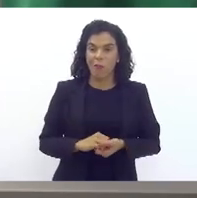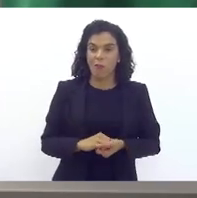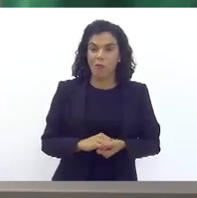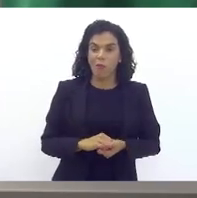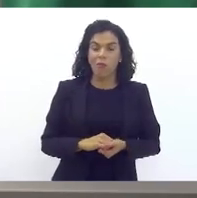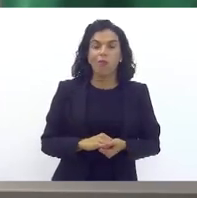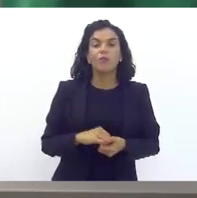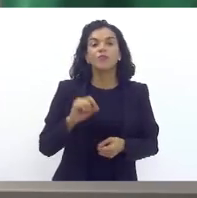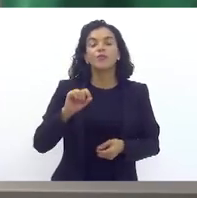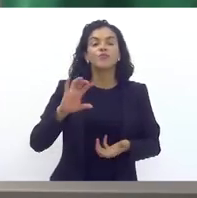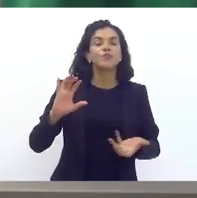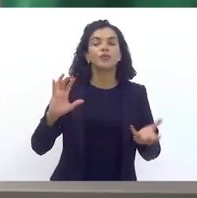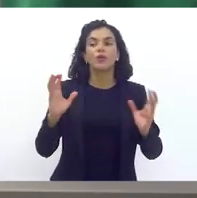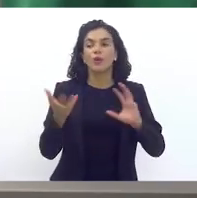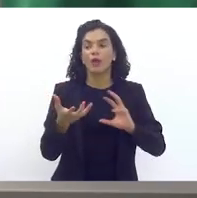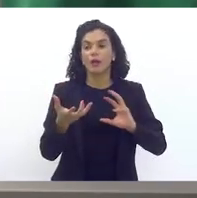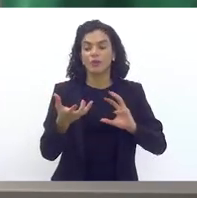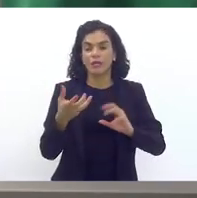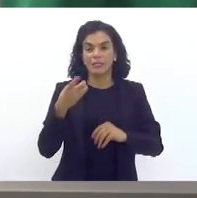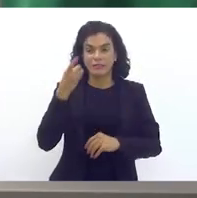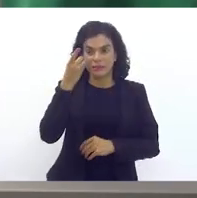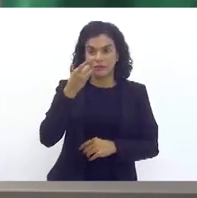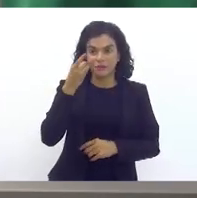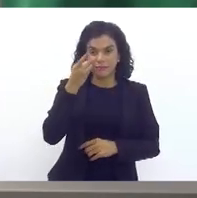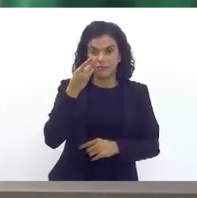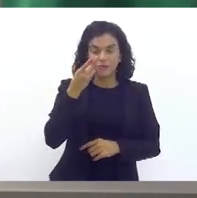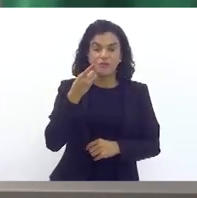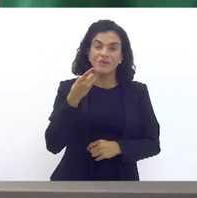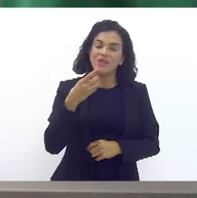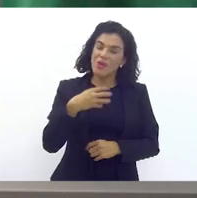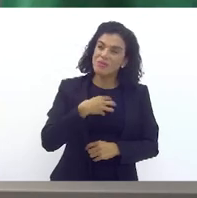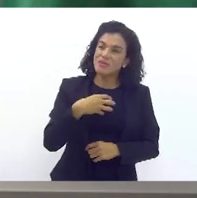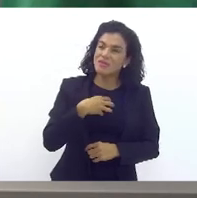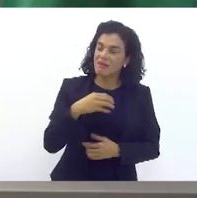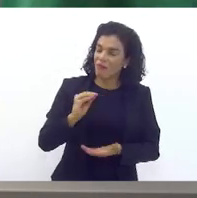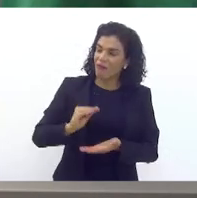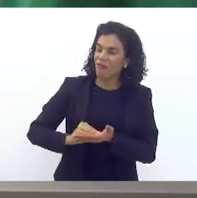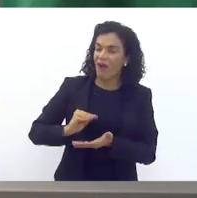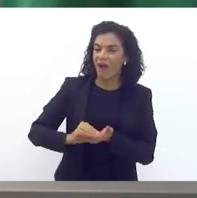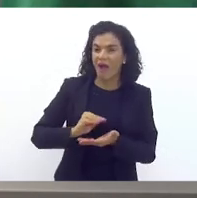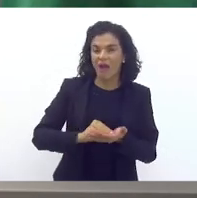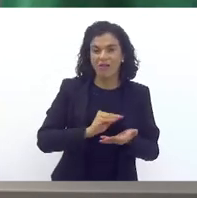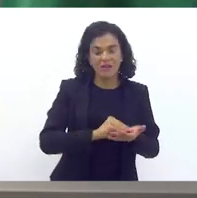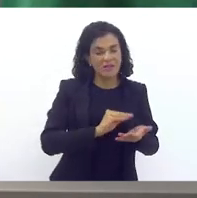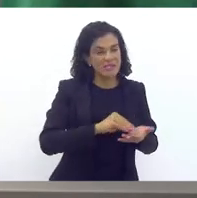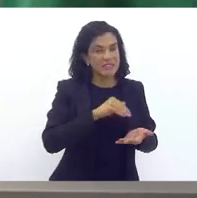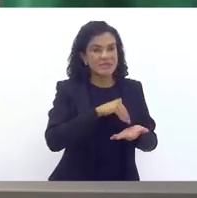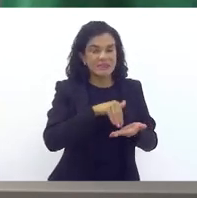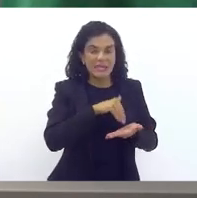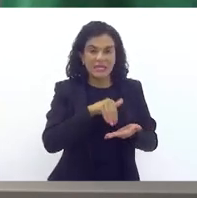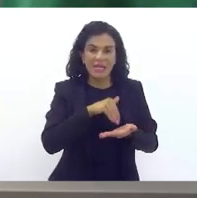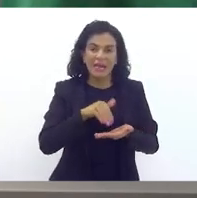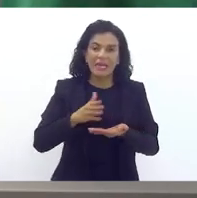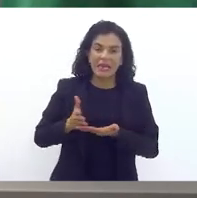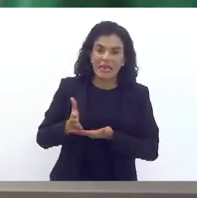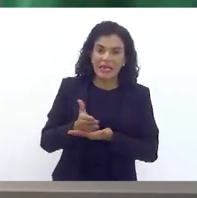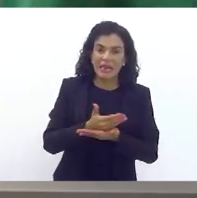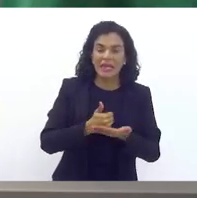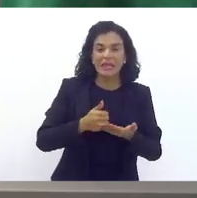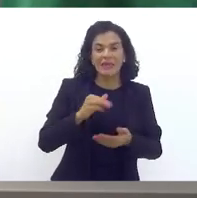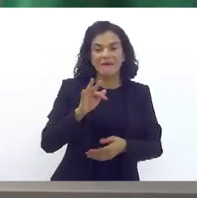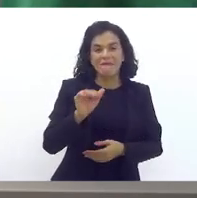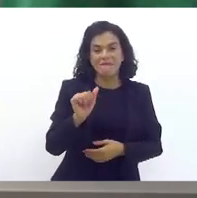O que ocorre, deputada, e eu sinto falta aqui da Secretaria de Fazenda e da própria Casa